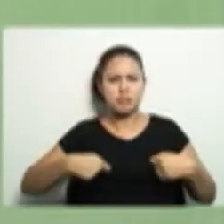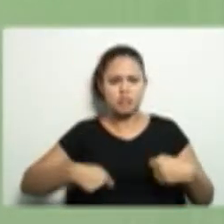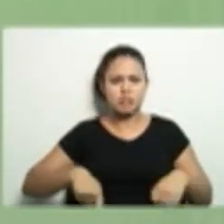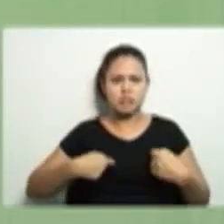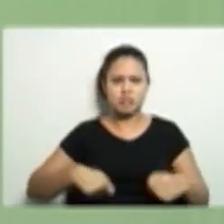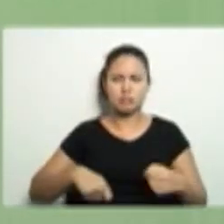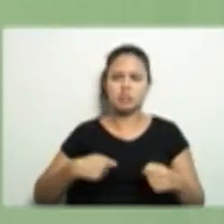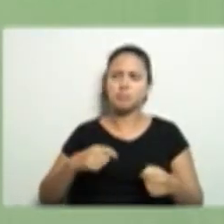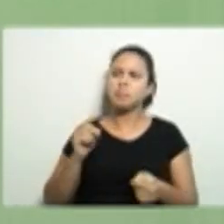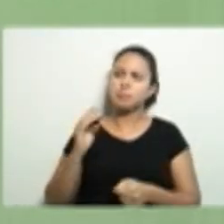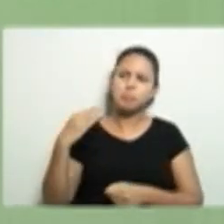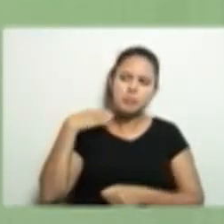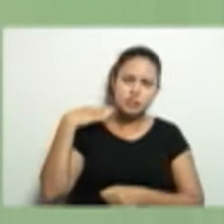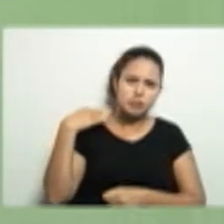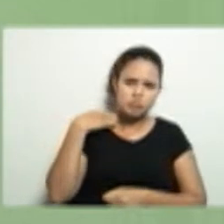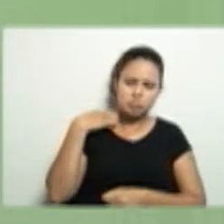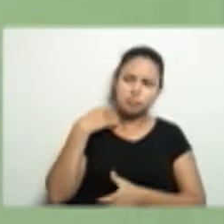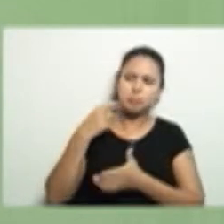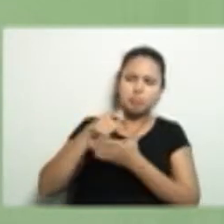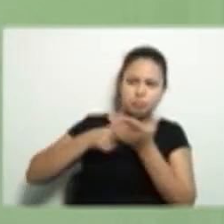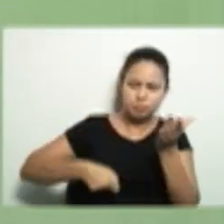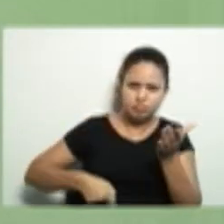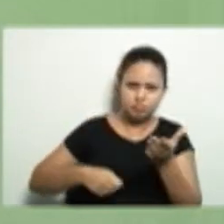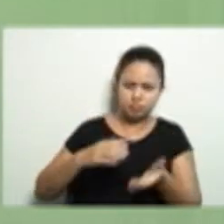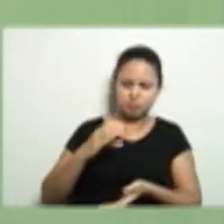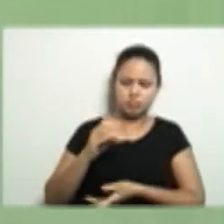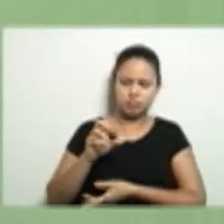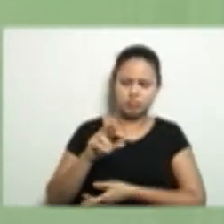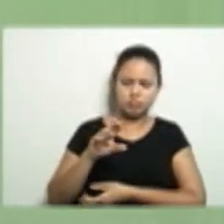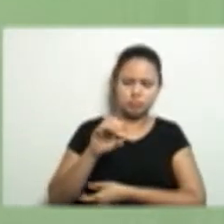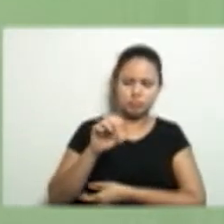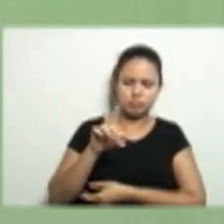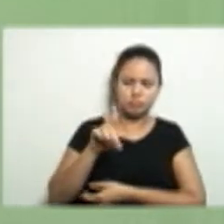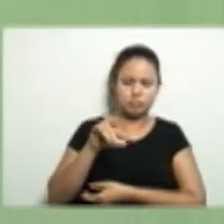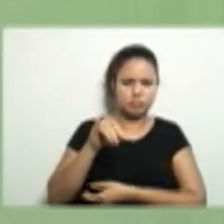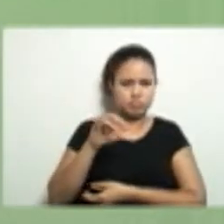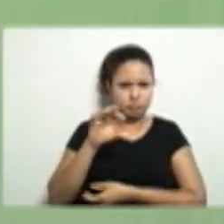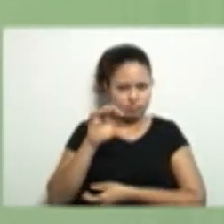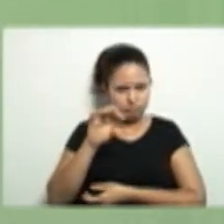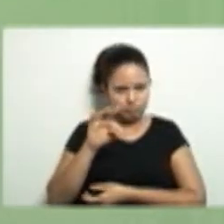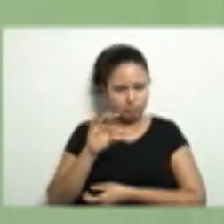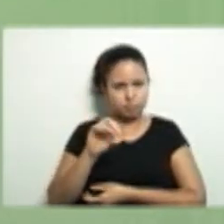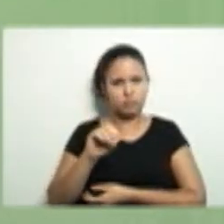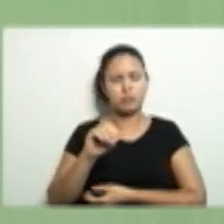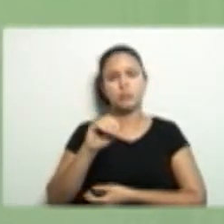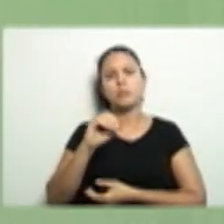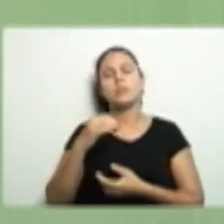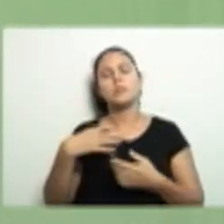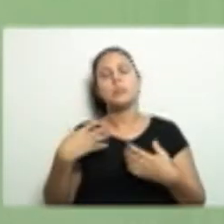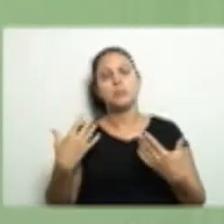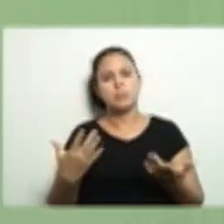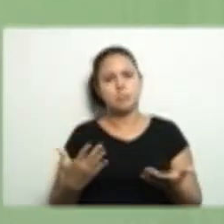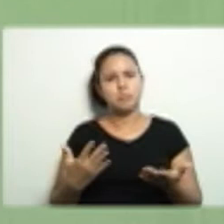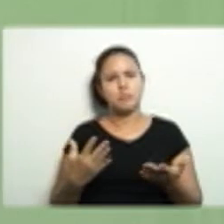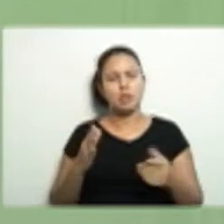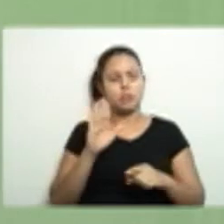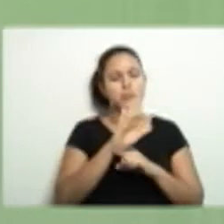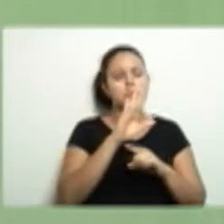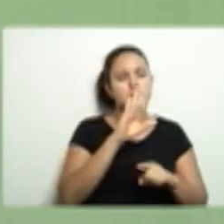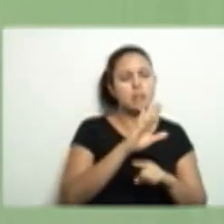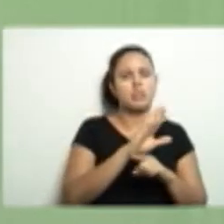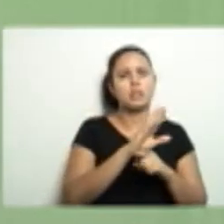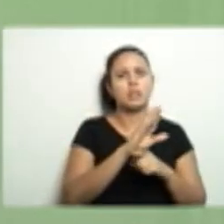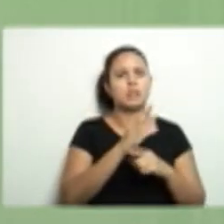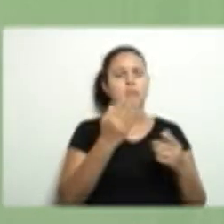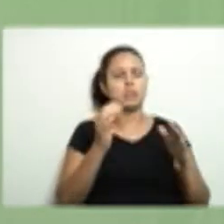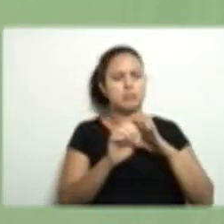no seio familiar e que esse investimento, esse valor retirado pode ser utilizado para fazer diversos tipos de investimentos. Aqui